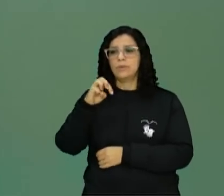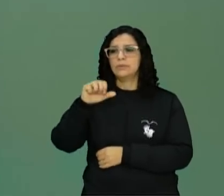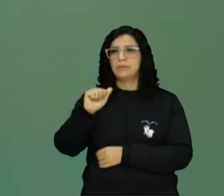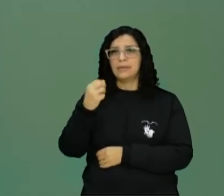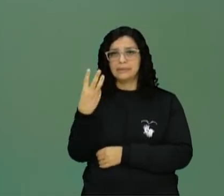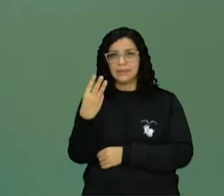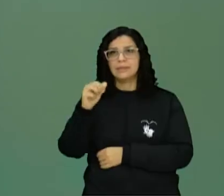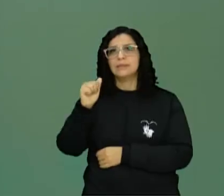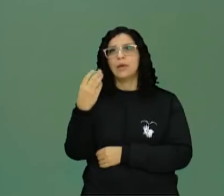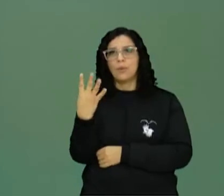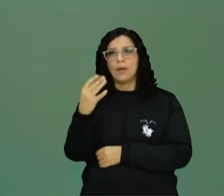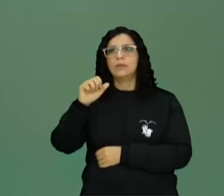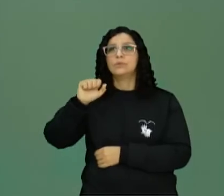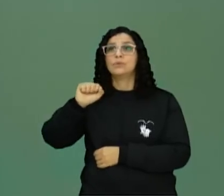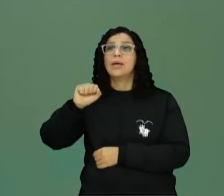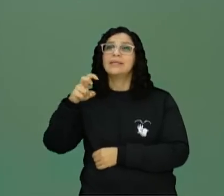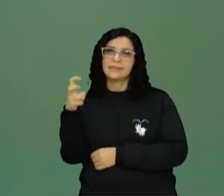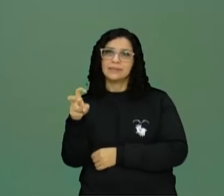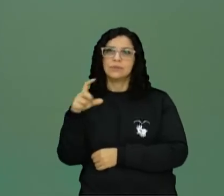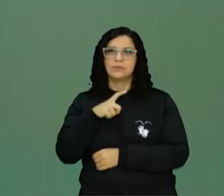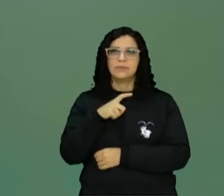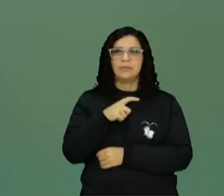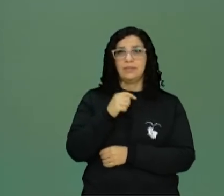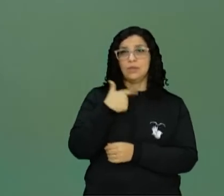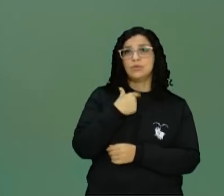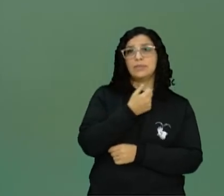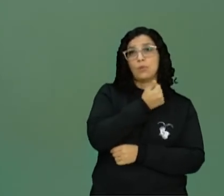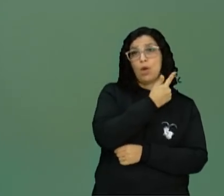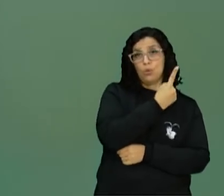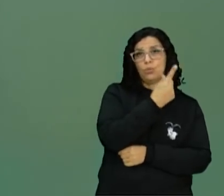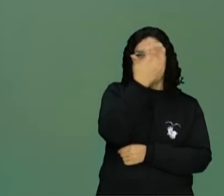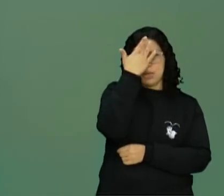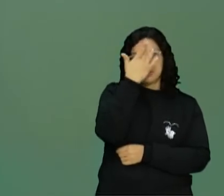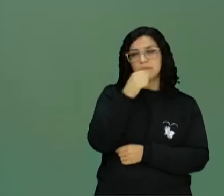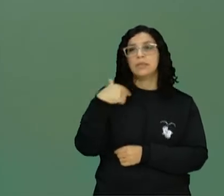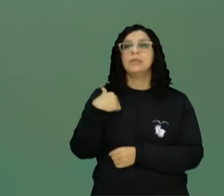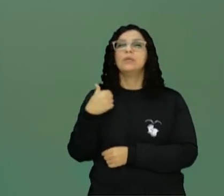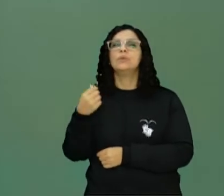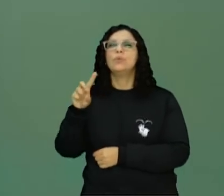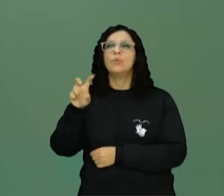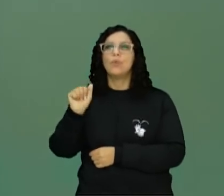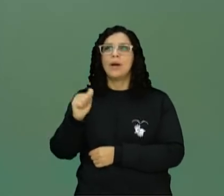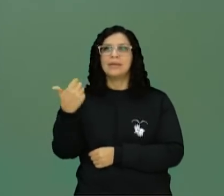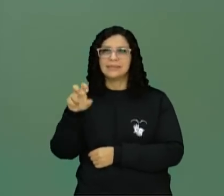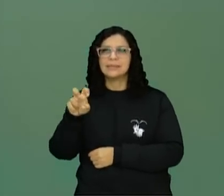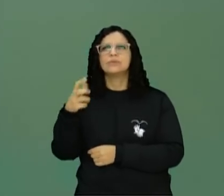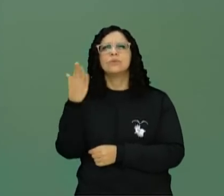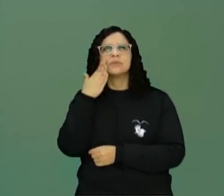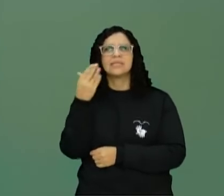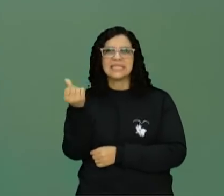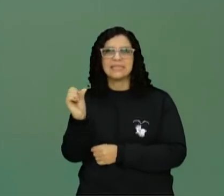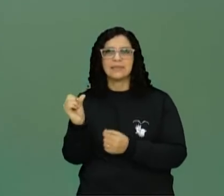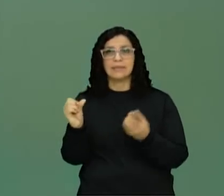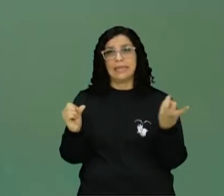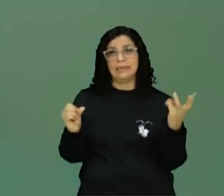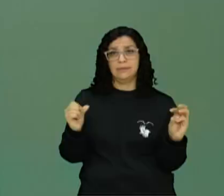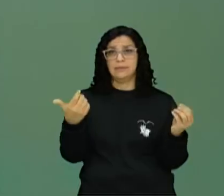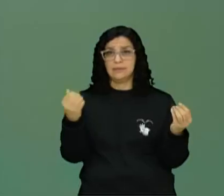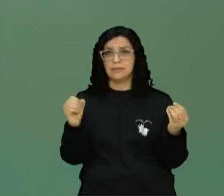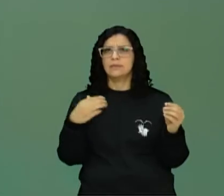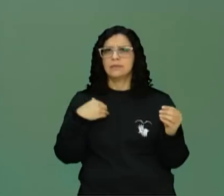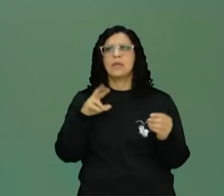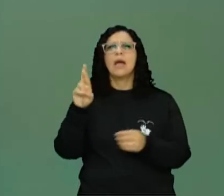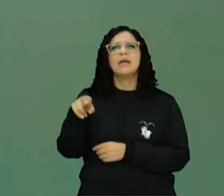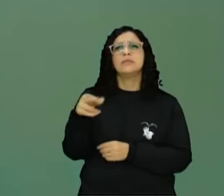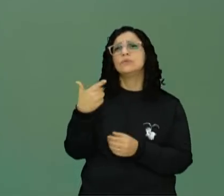primeiro é 30, o segundo não sei, o terceiro não sei, o quarto não sei, mas sei que o último é 60. Nesse caso não importa a razão. Por quê? Porque eu